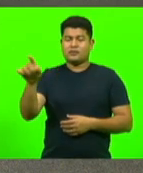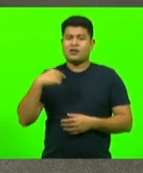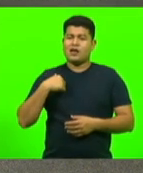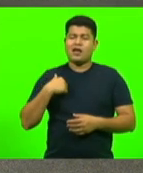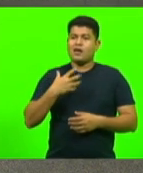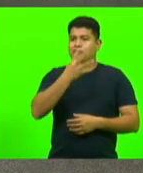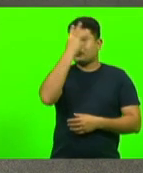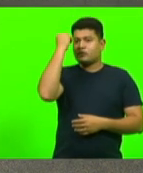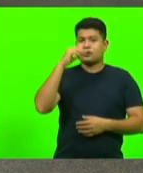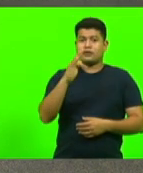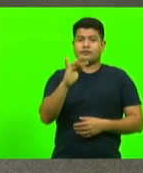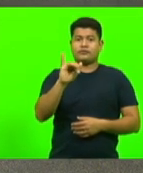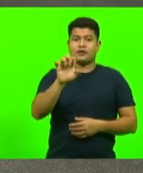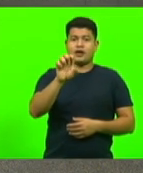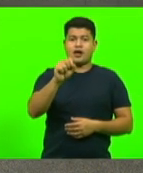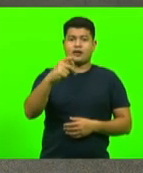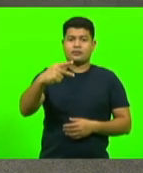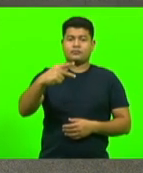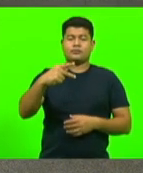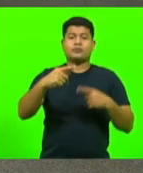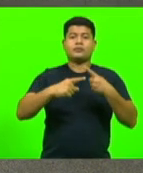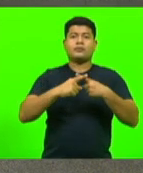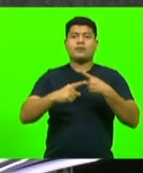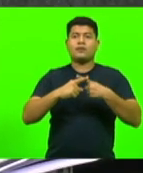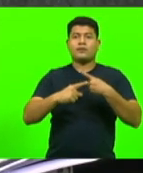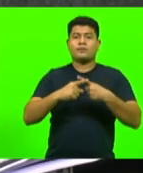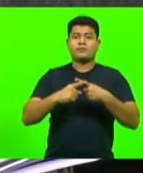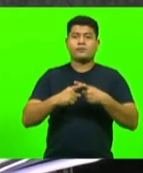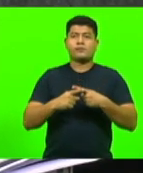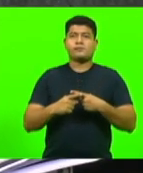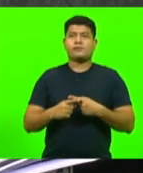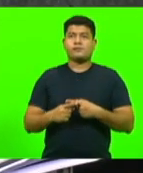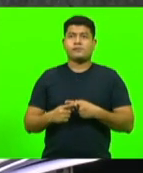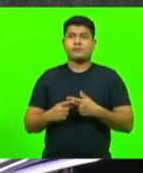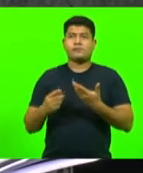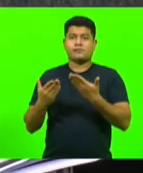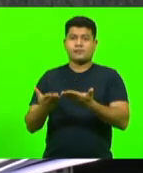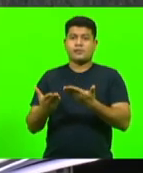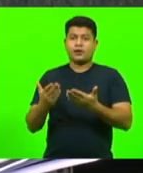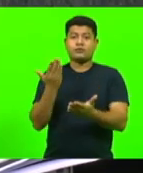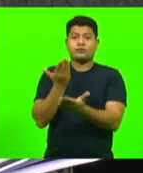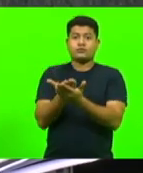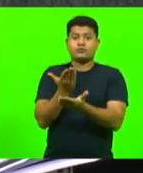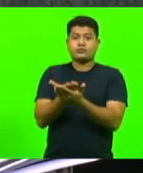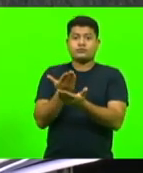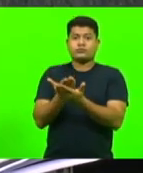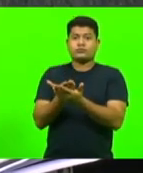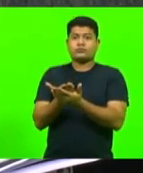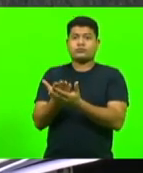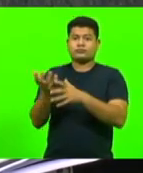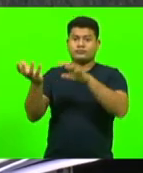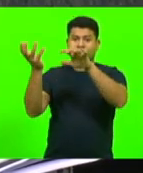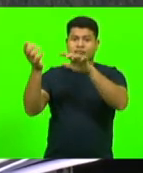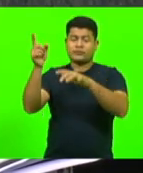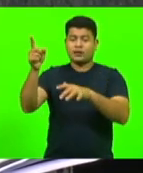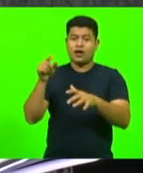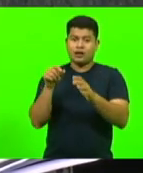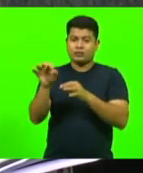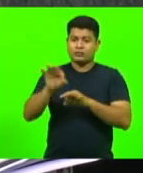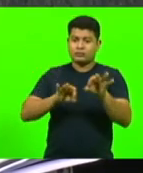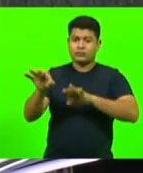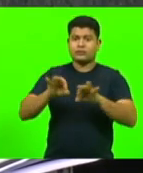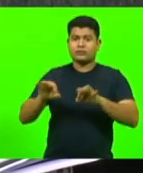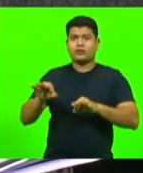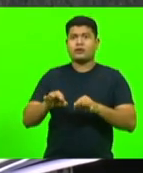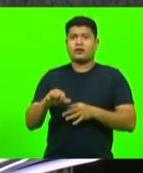é porque a FIESP ela e no estudo que o Senado fez transcrever um depoimento da